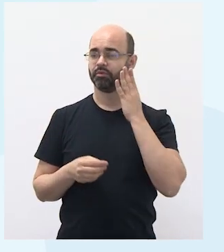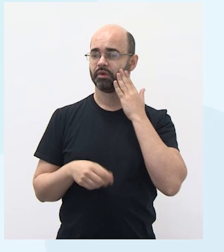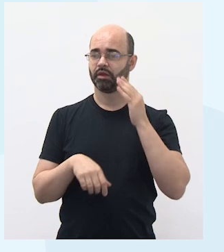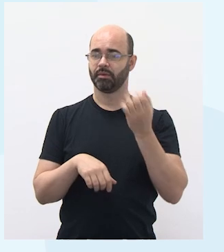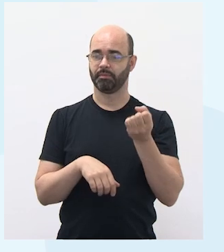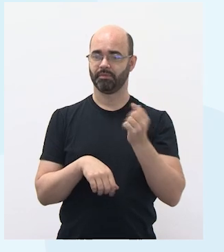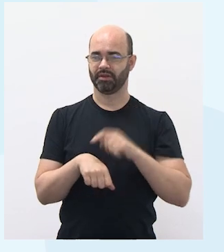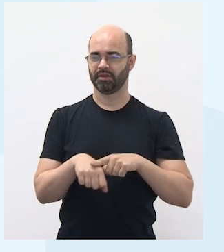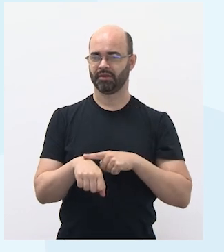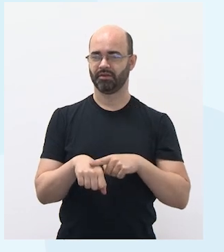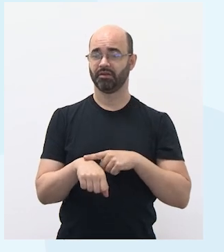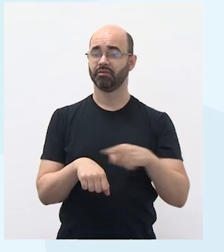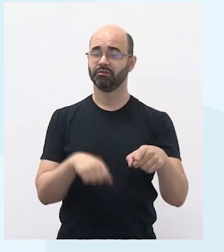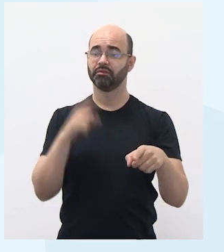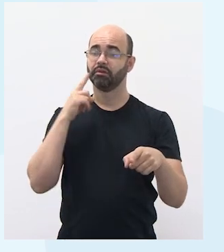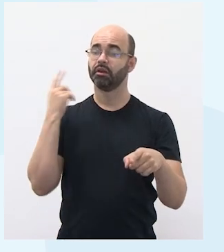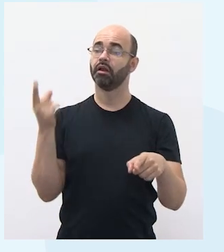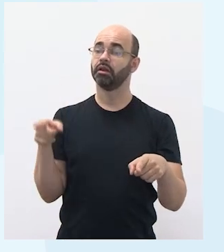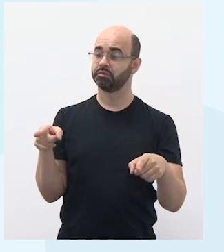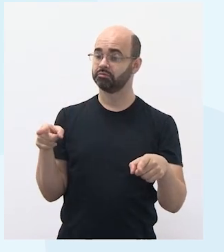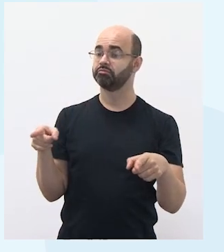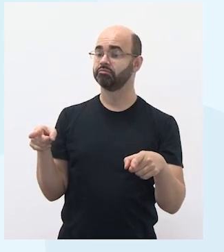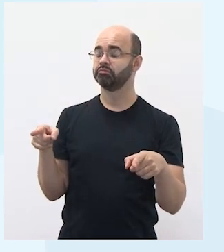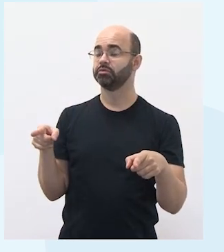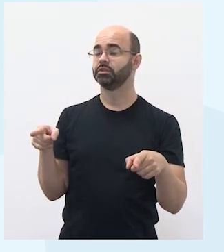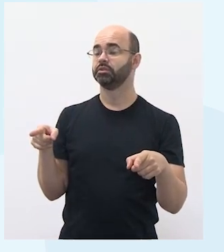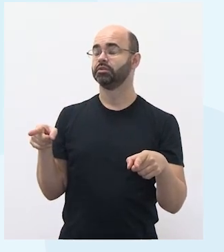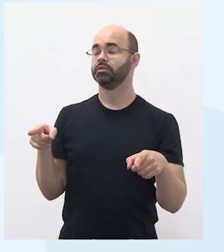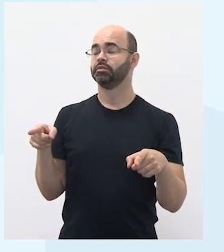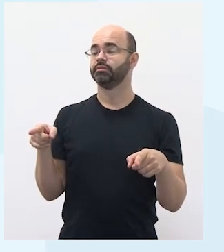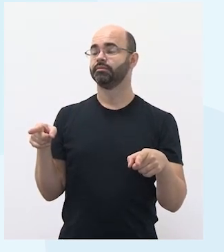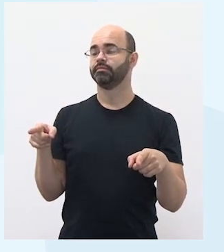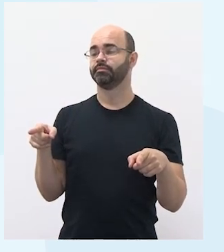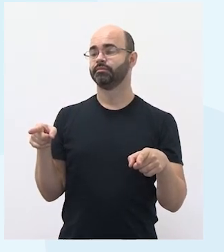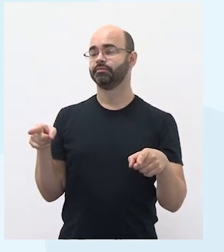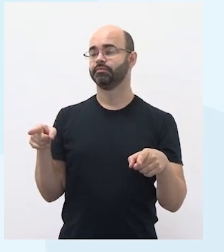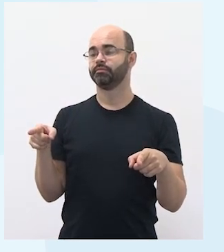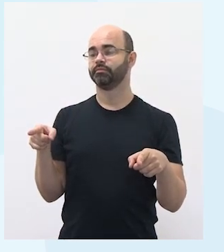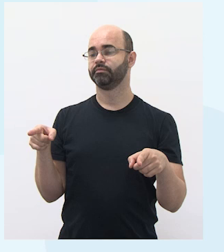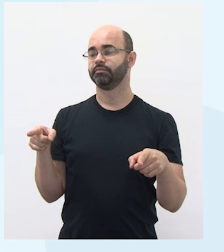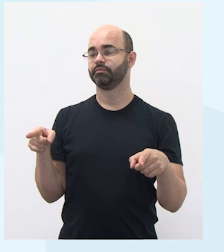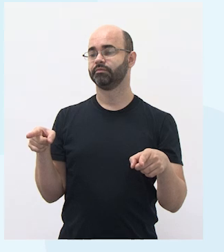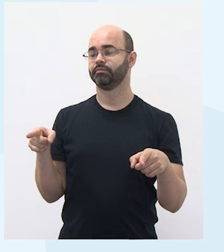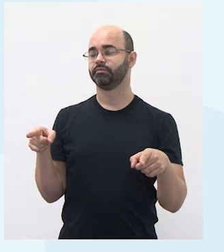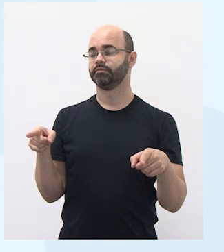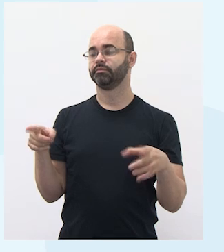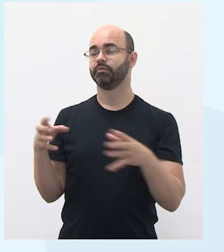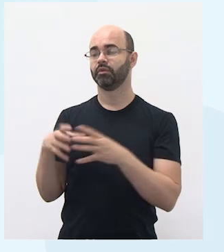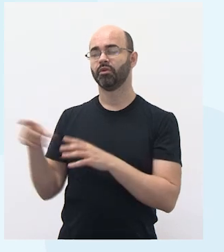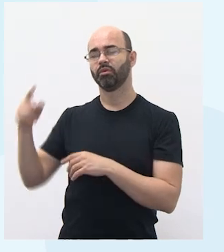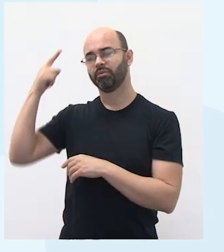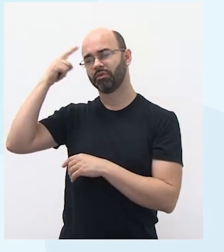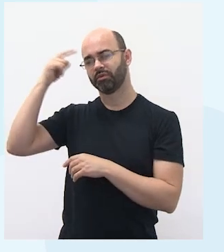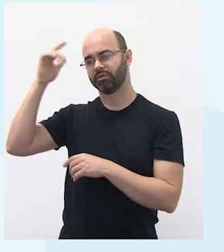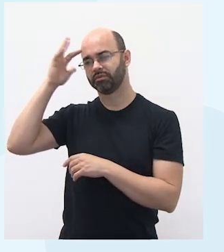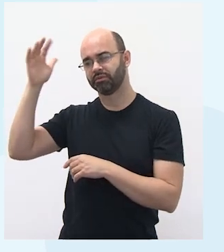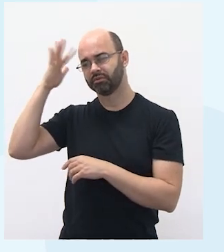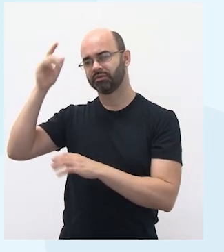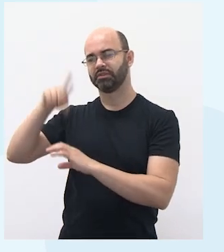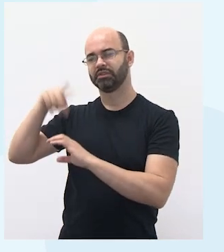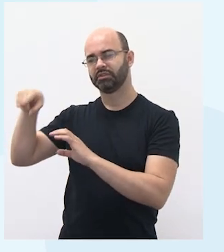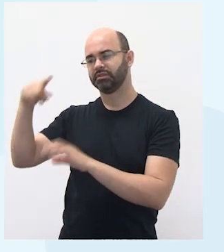a contribuição, a importância de grandes personalidades, de grandes pensadores, de grandes